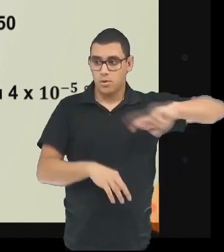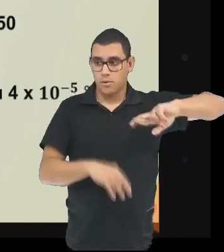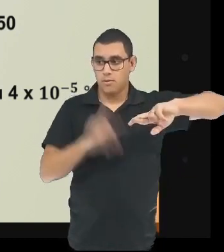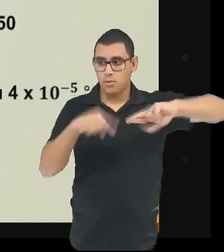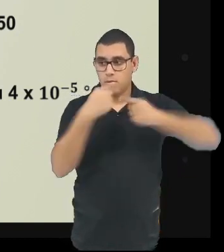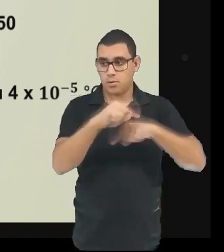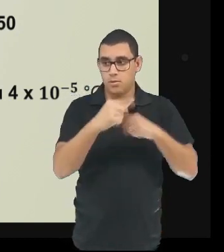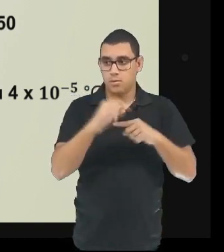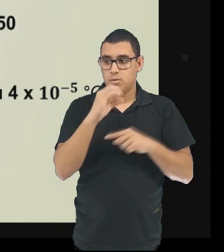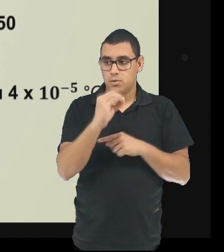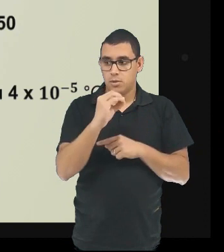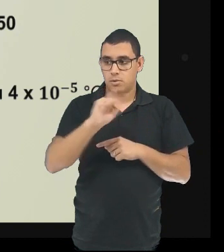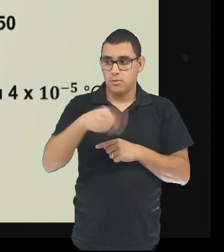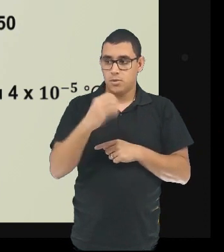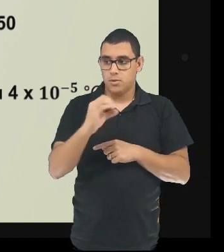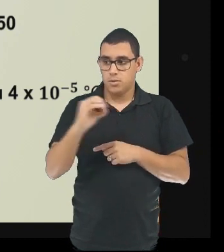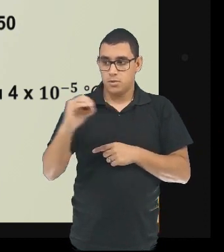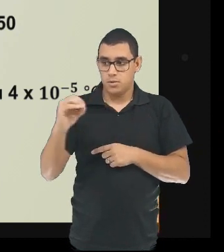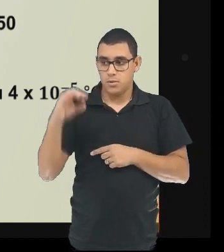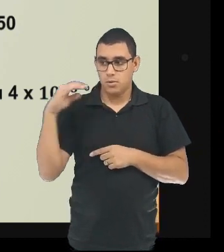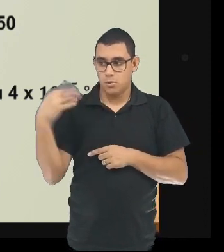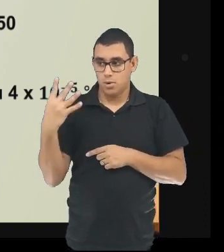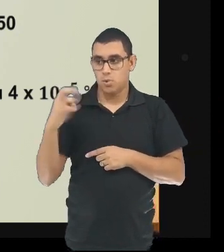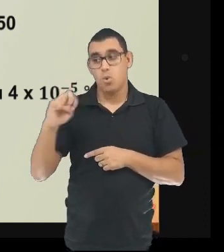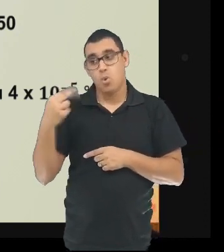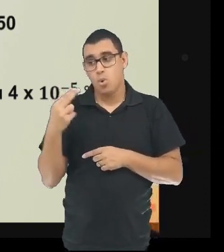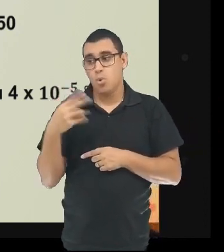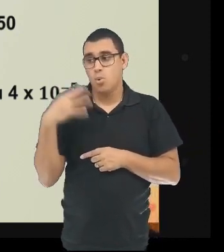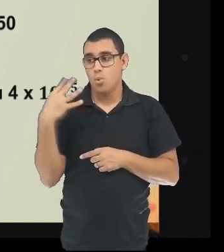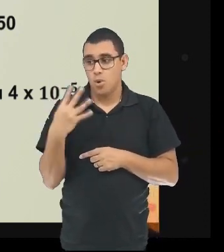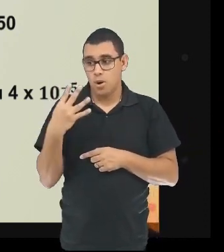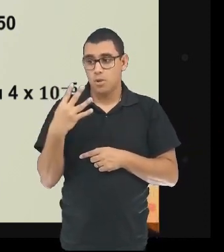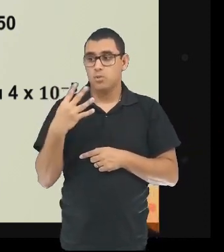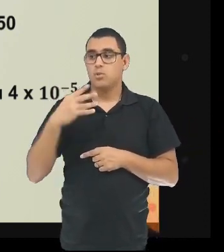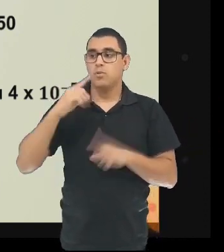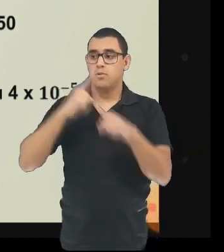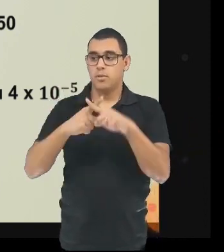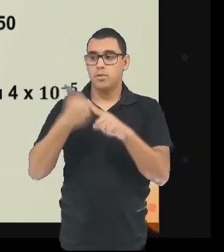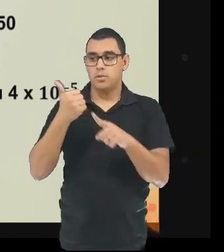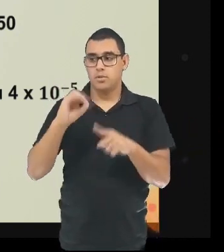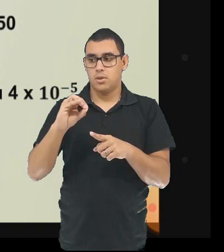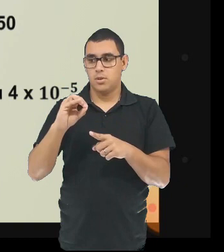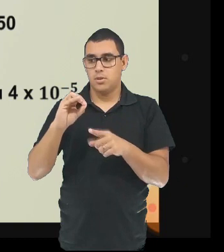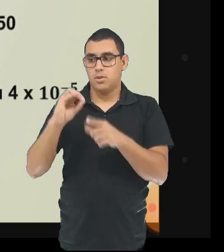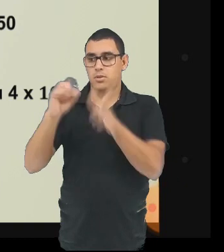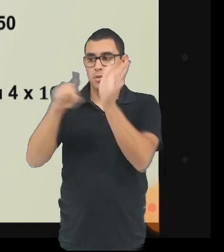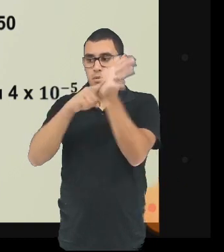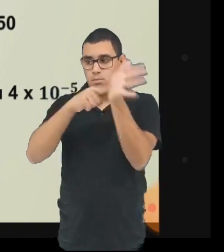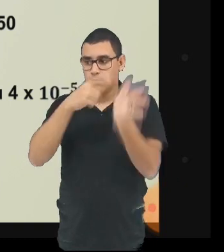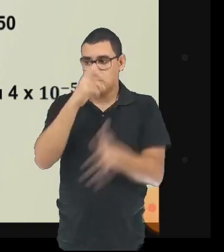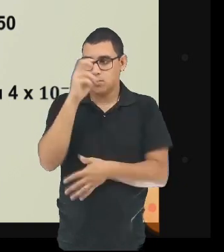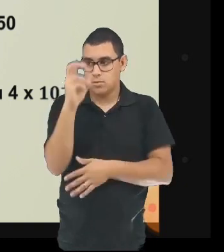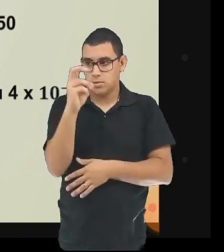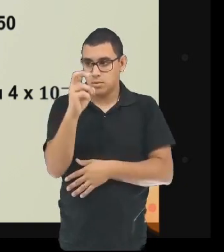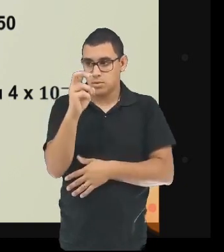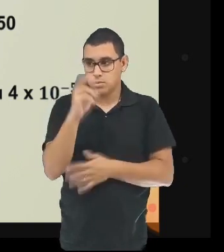igual a 0,00004. e transformando em notação